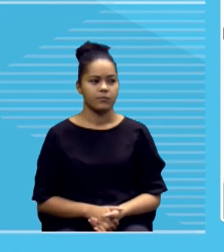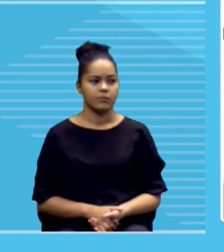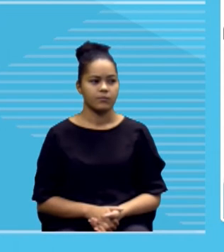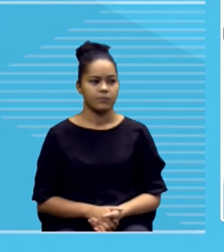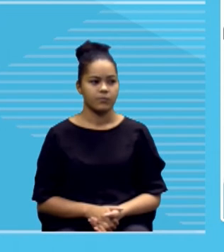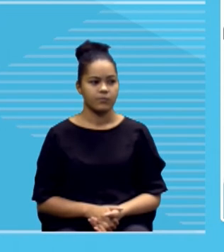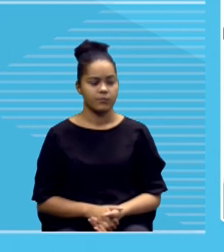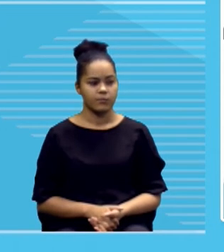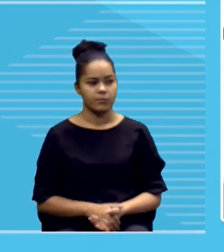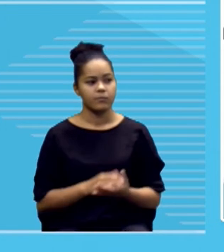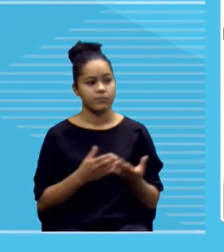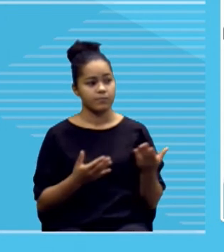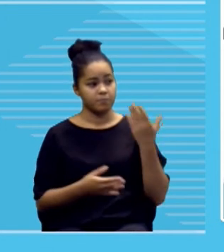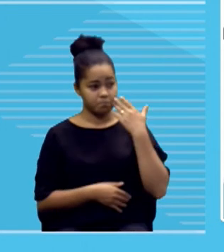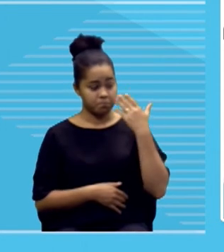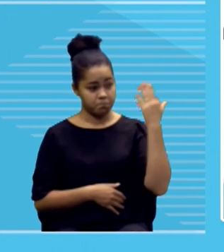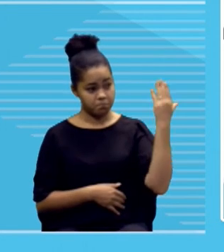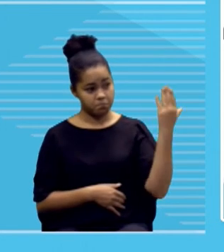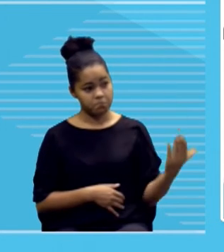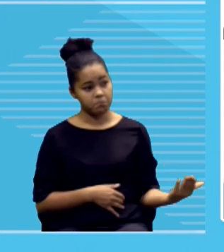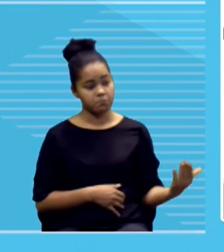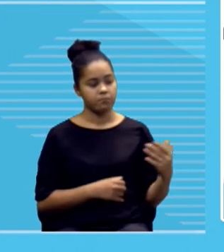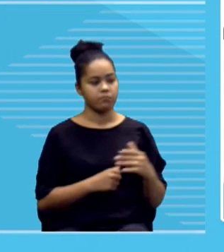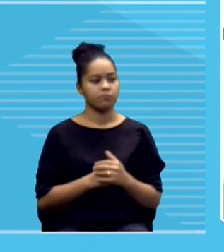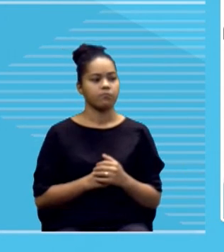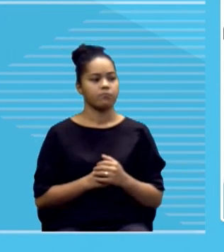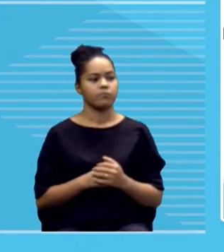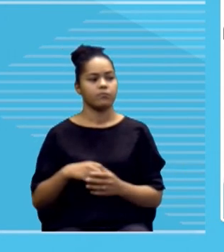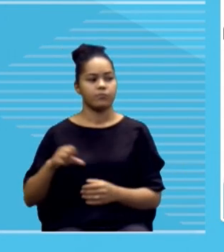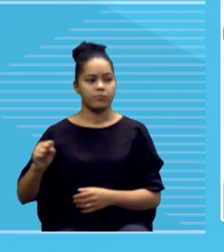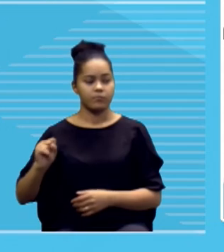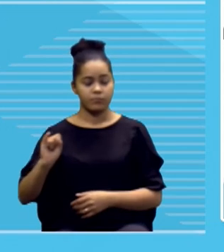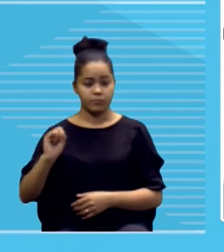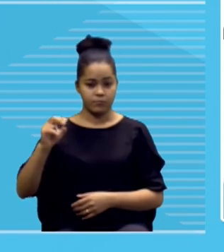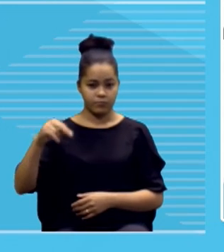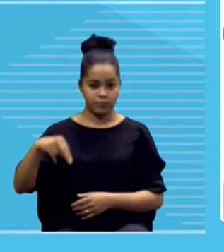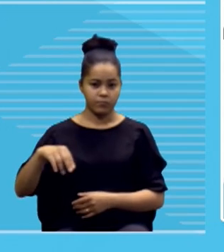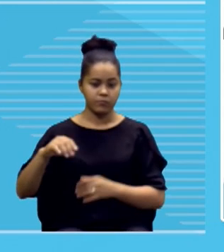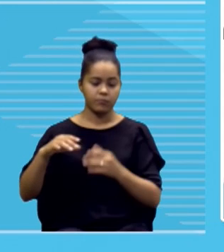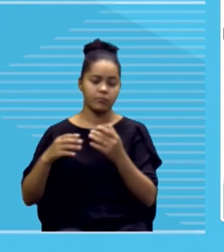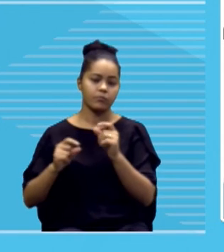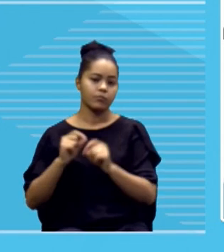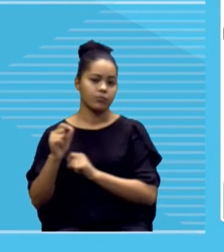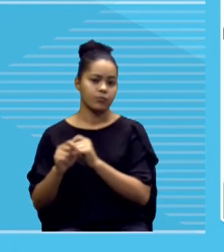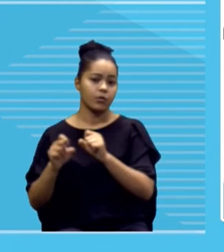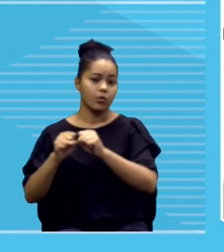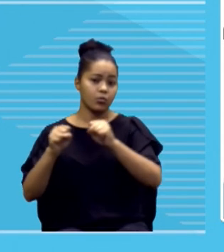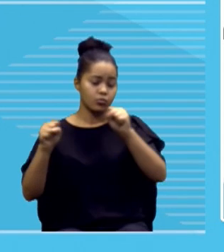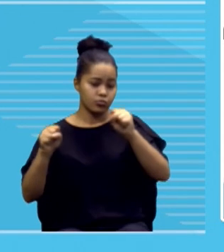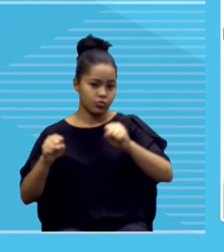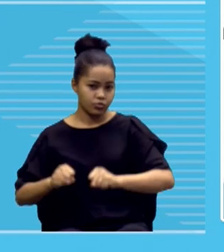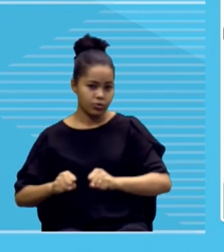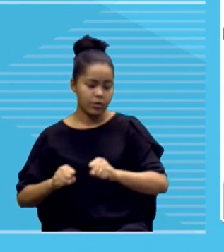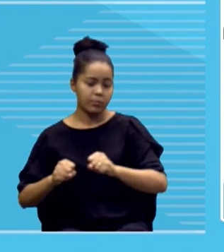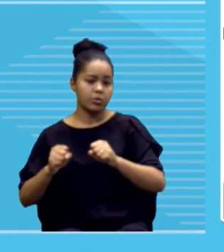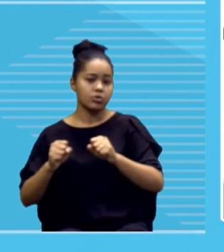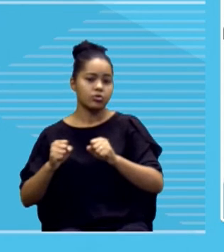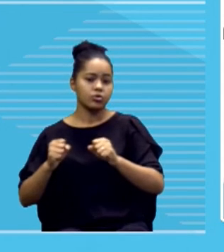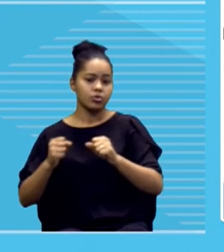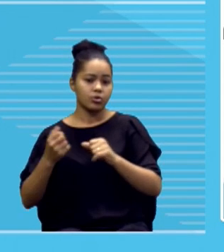O nosso SIN, Sistema Interligado Nacional, é o maior sistema de transmissão do